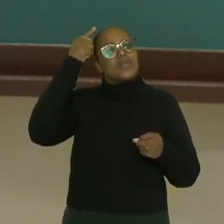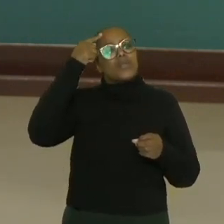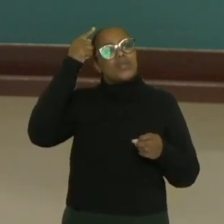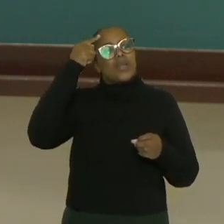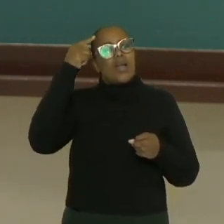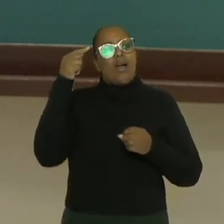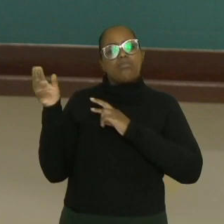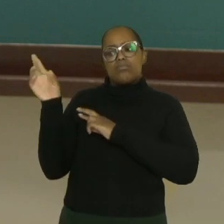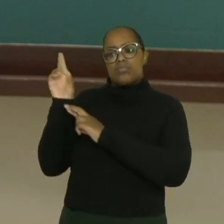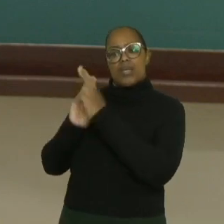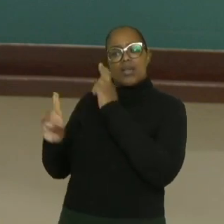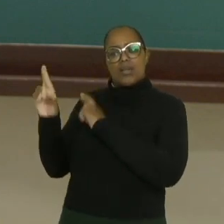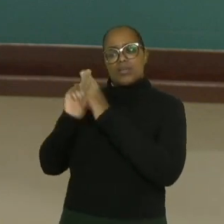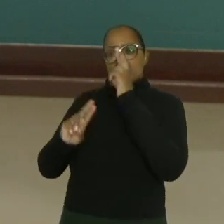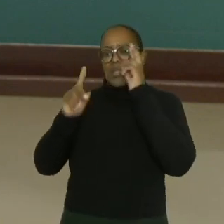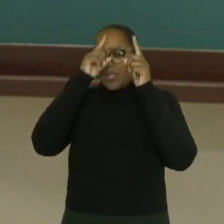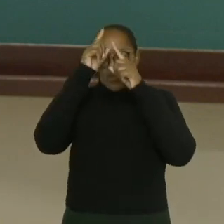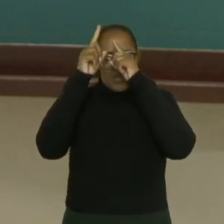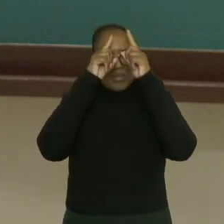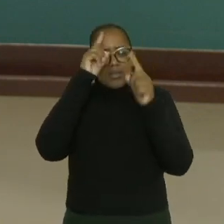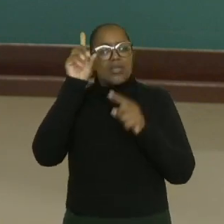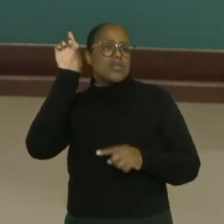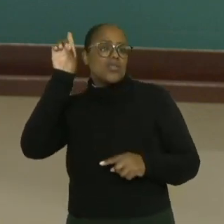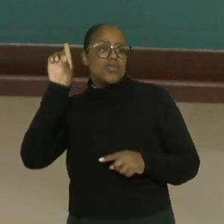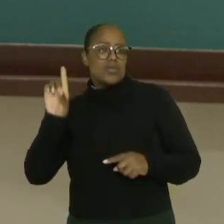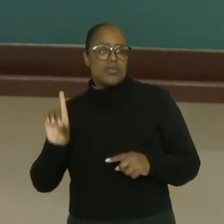gente relacionou a ideia de direito